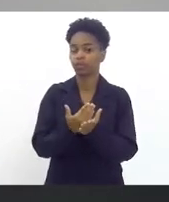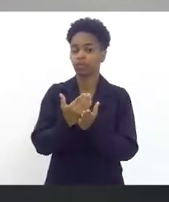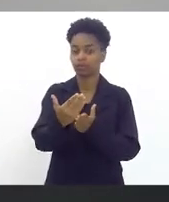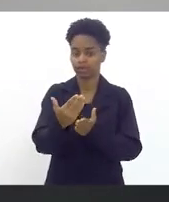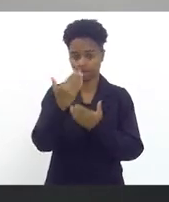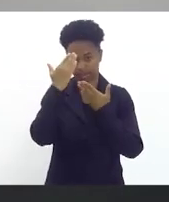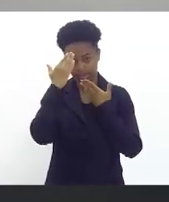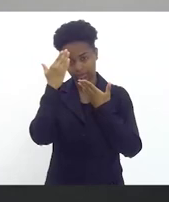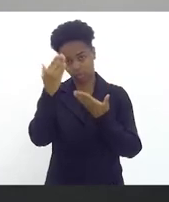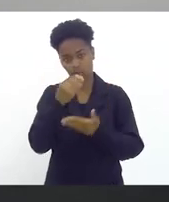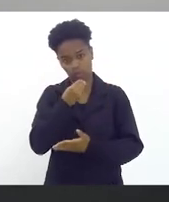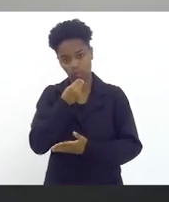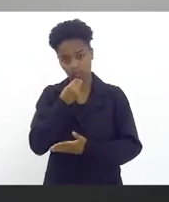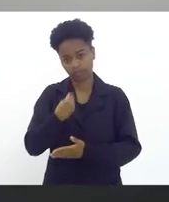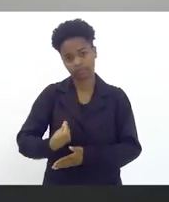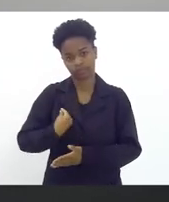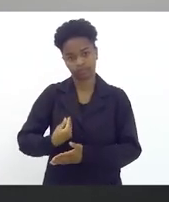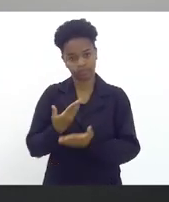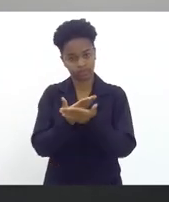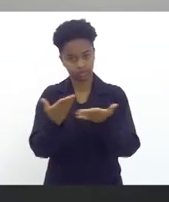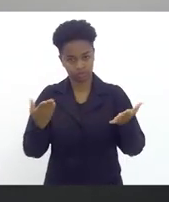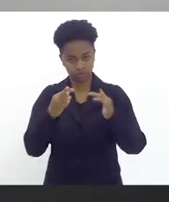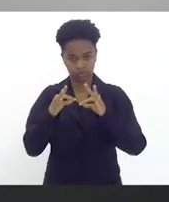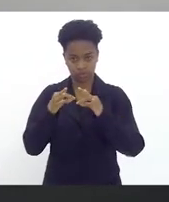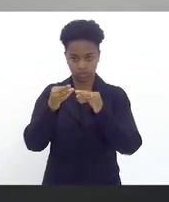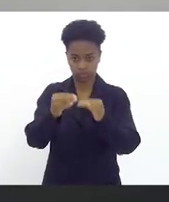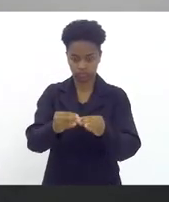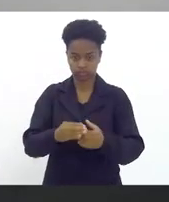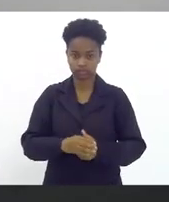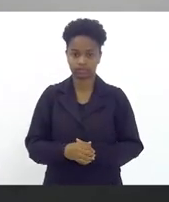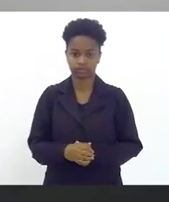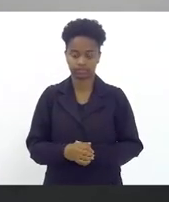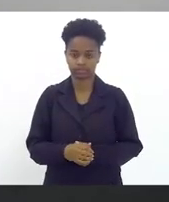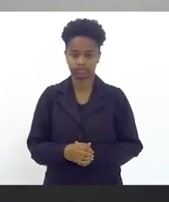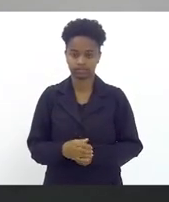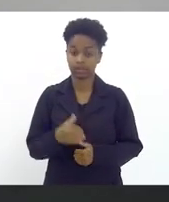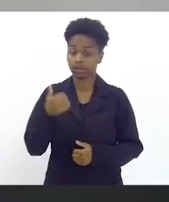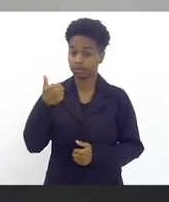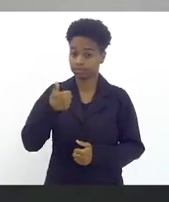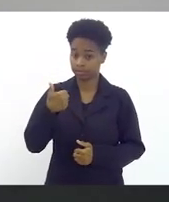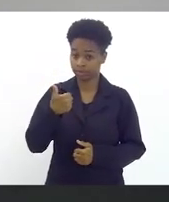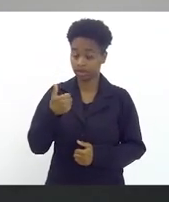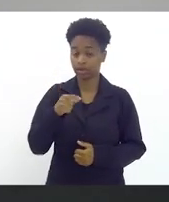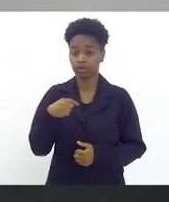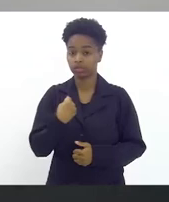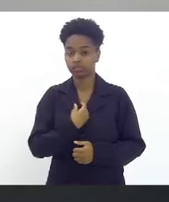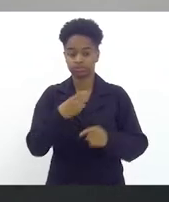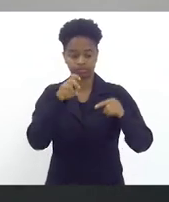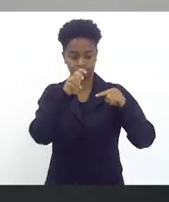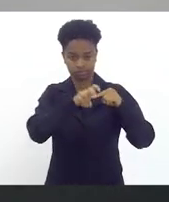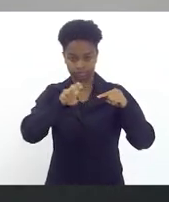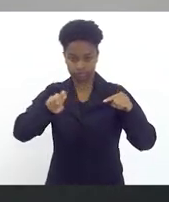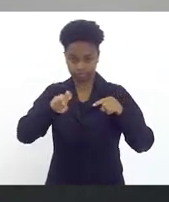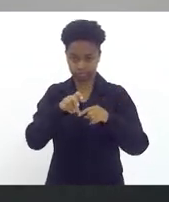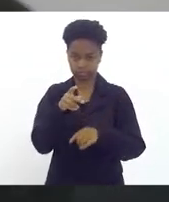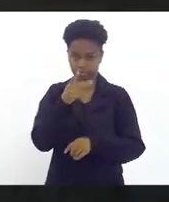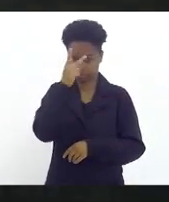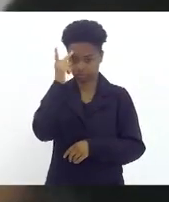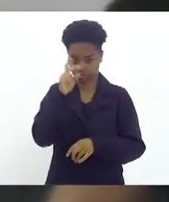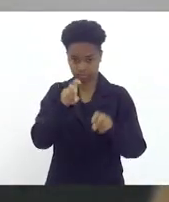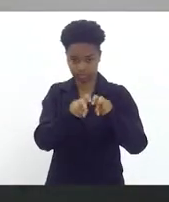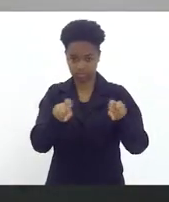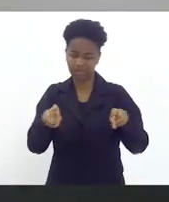agradecendo Claro a presença de todas e todos vamos primeiro compor Então a nossa mesa na verdade